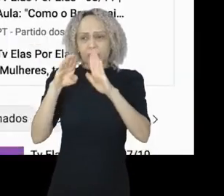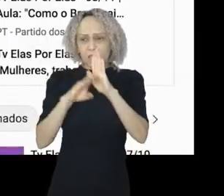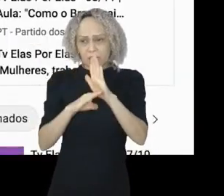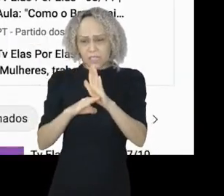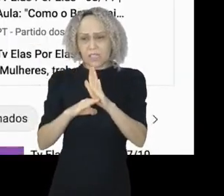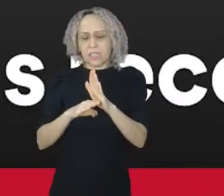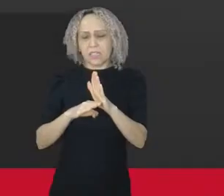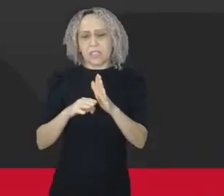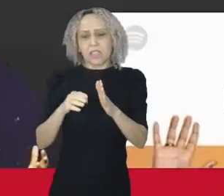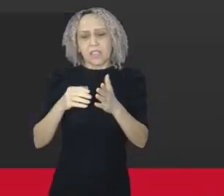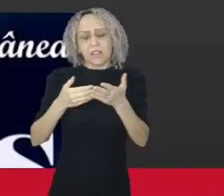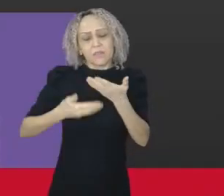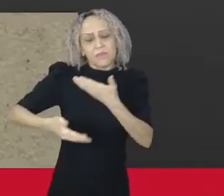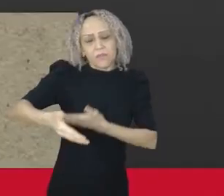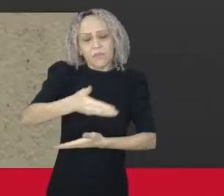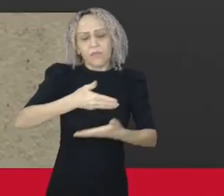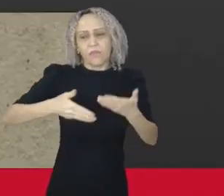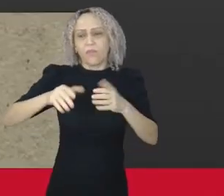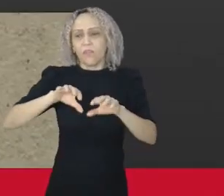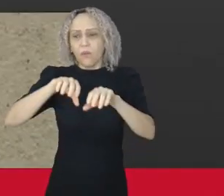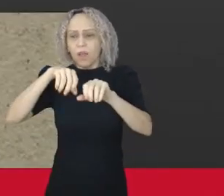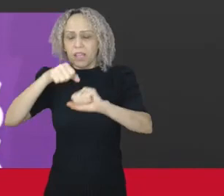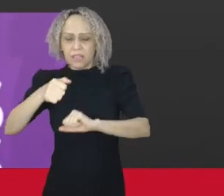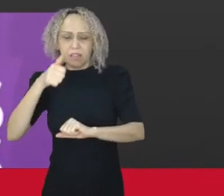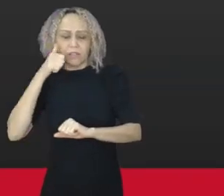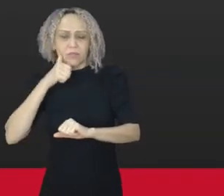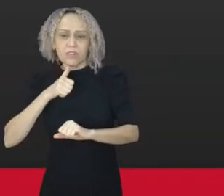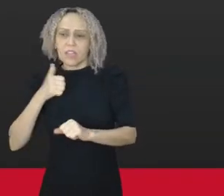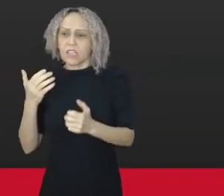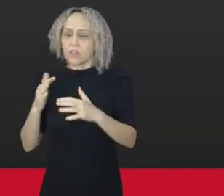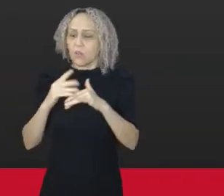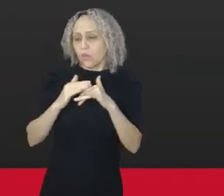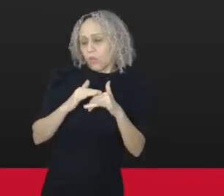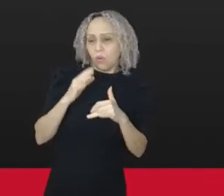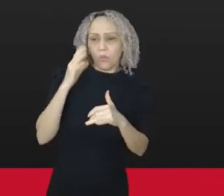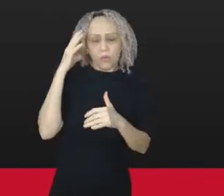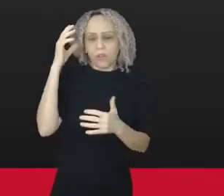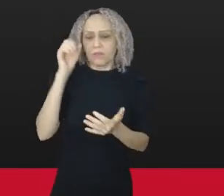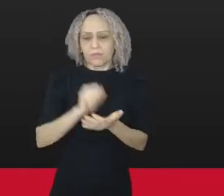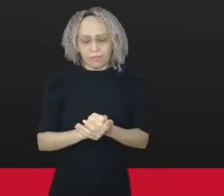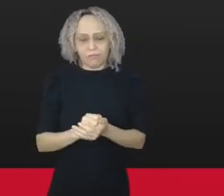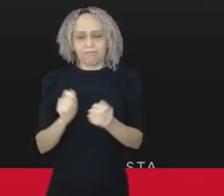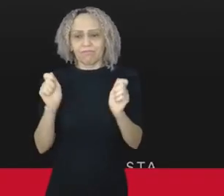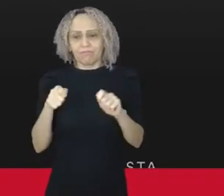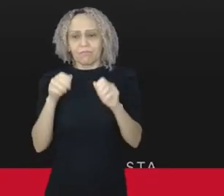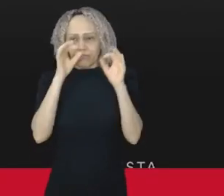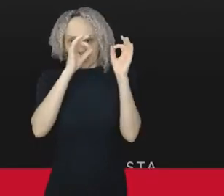da TV PT no YouTube ou em formato de podcast no Spotify.